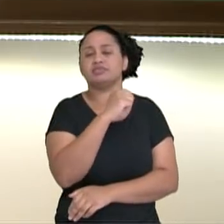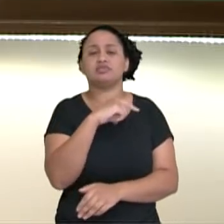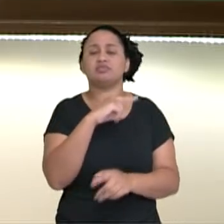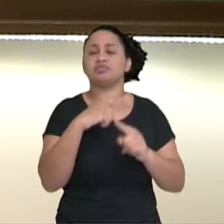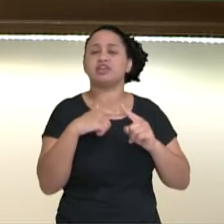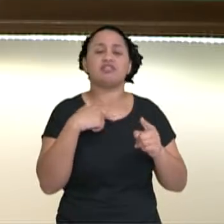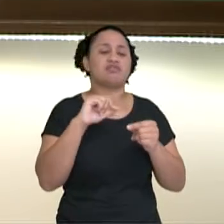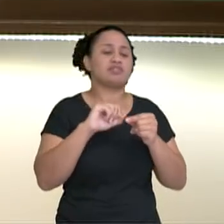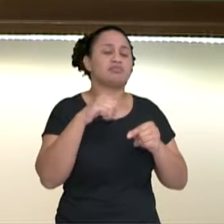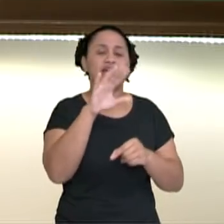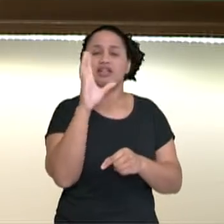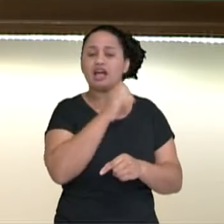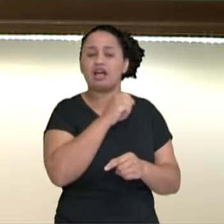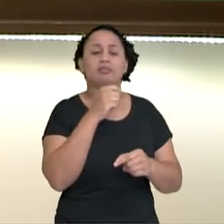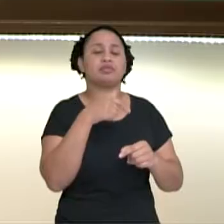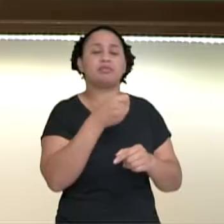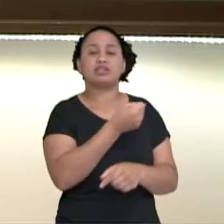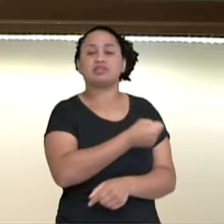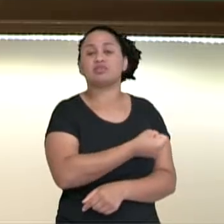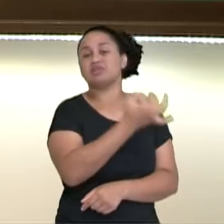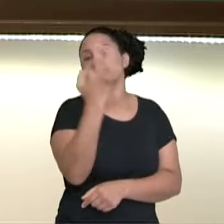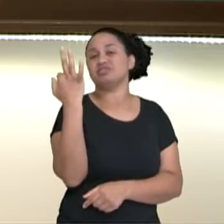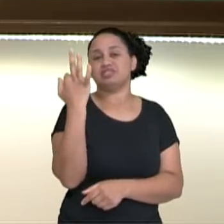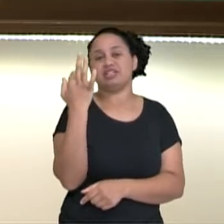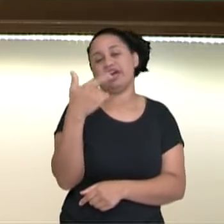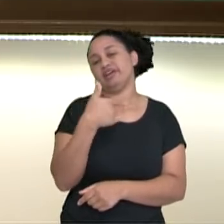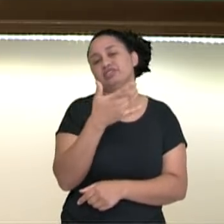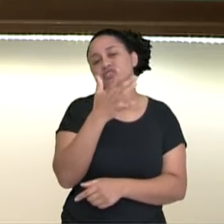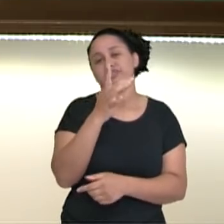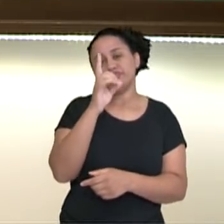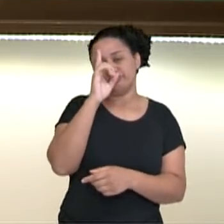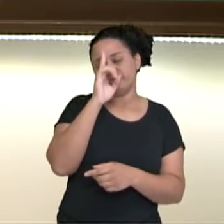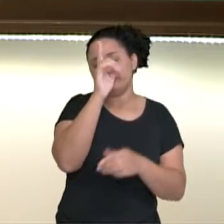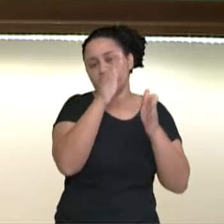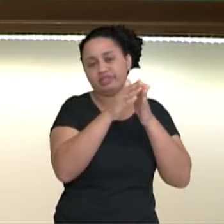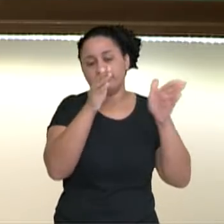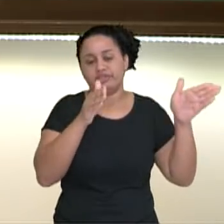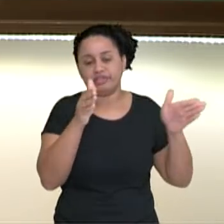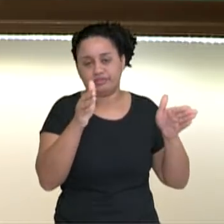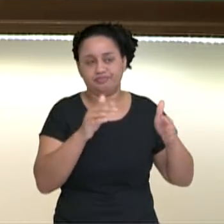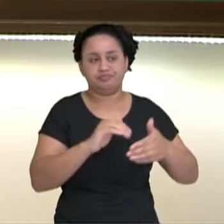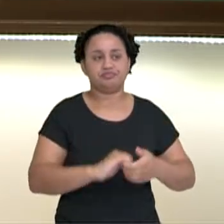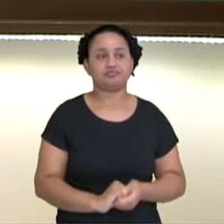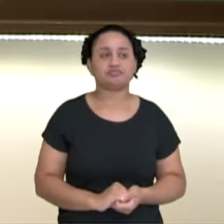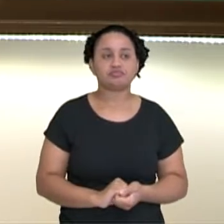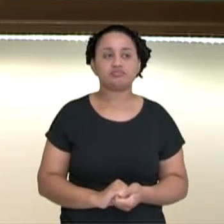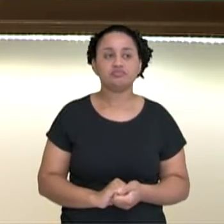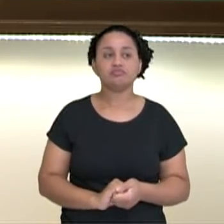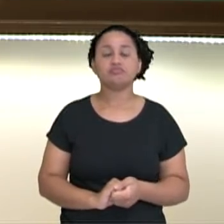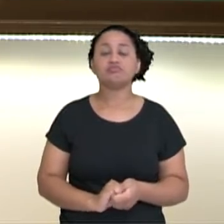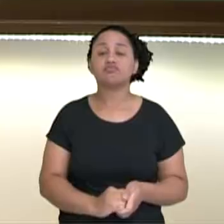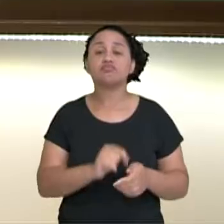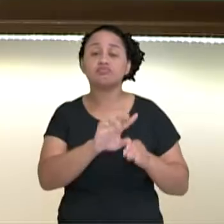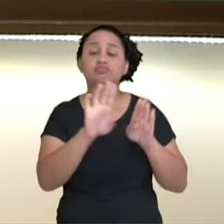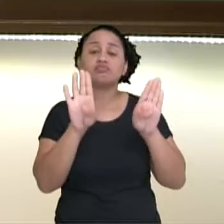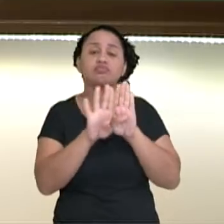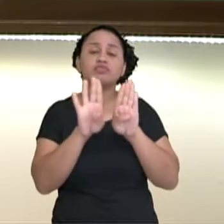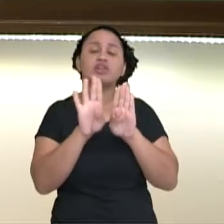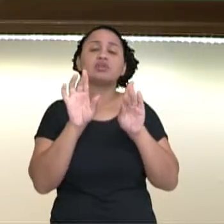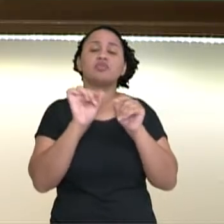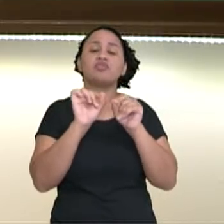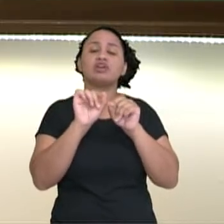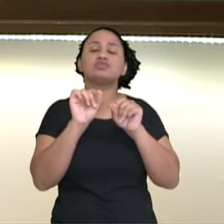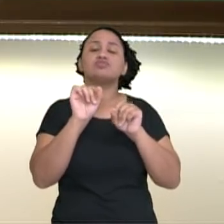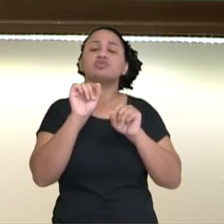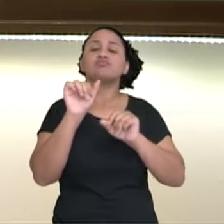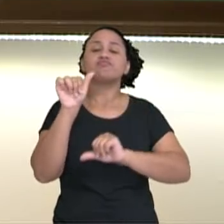escala maior. Você vai ter muitos mais pares de sapatos, né, sendo produzidos. E ele também vai acabar